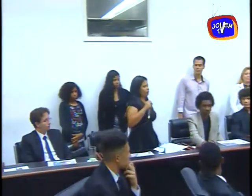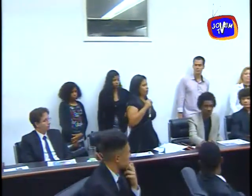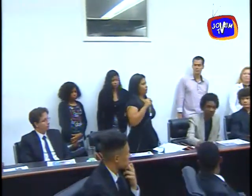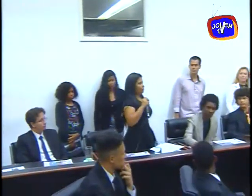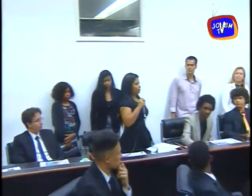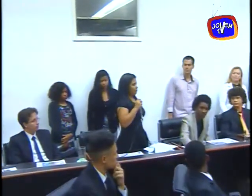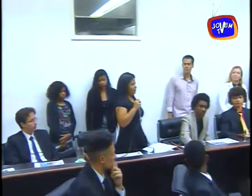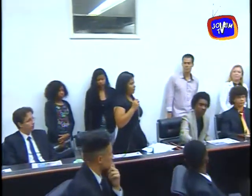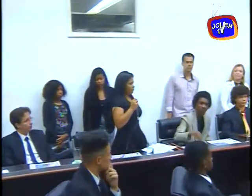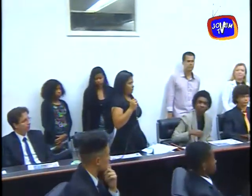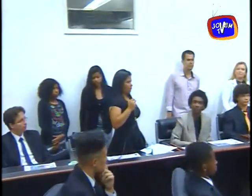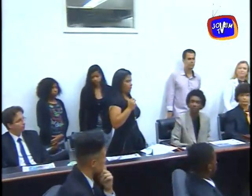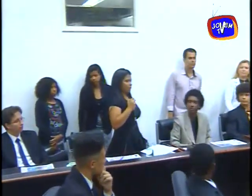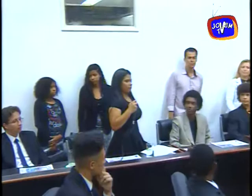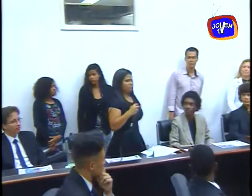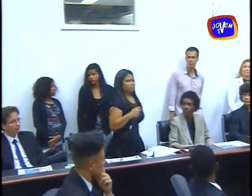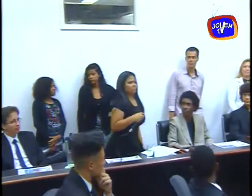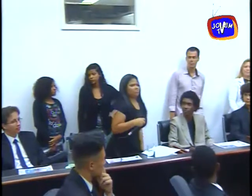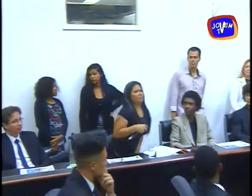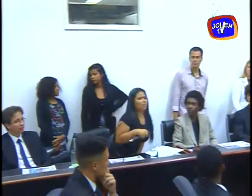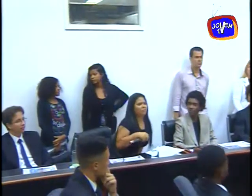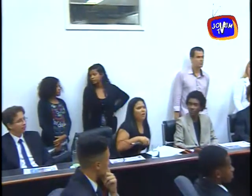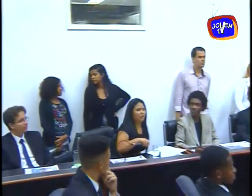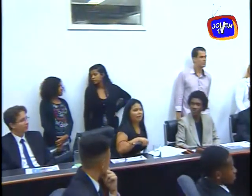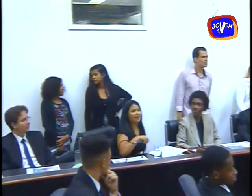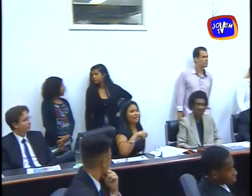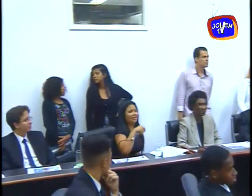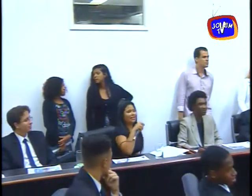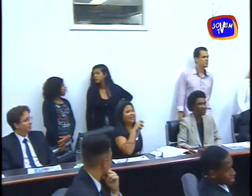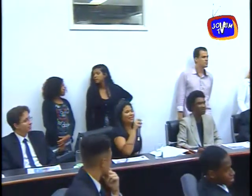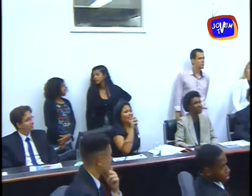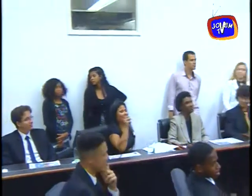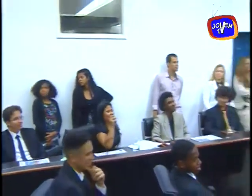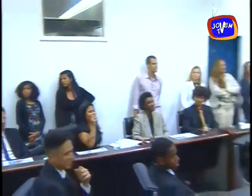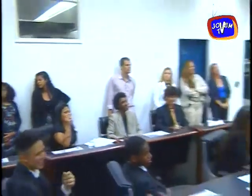candidata Mayara Libardi de Oliveira.